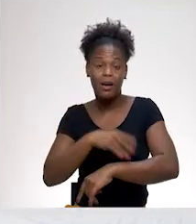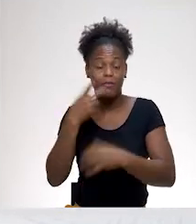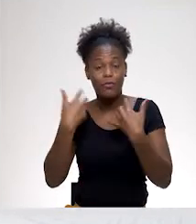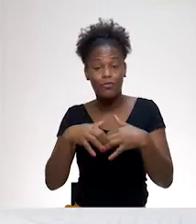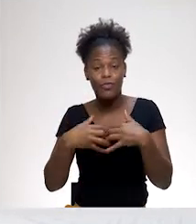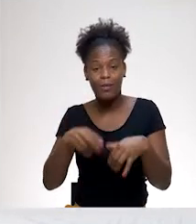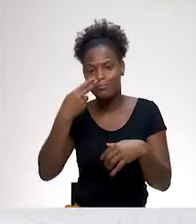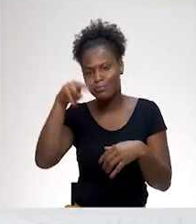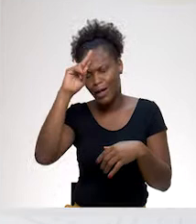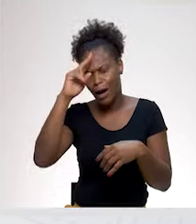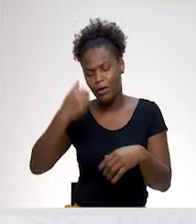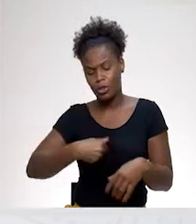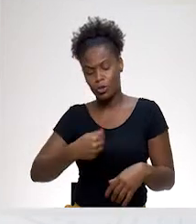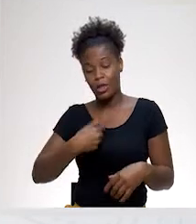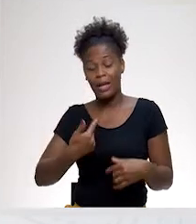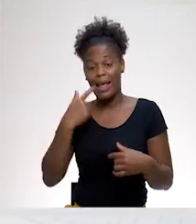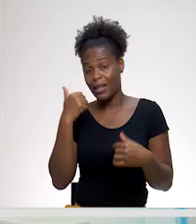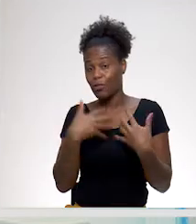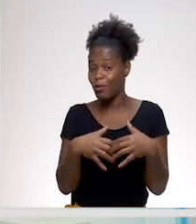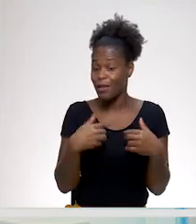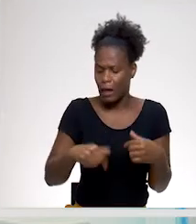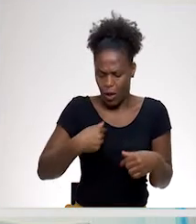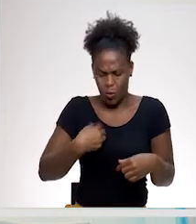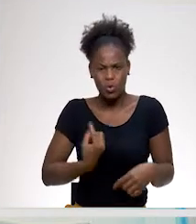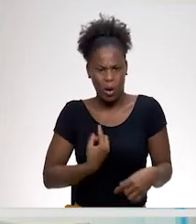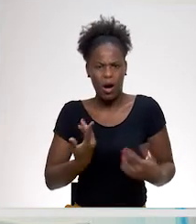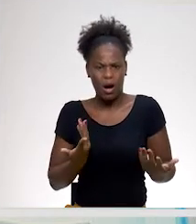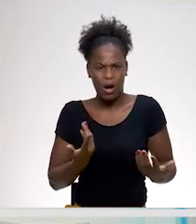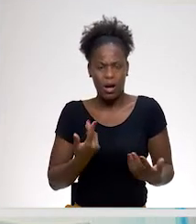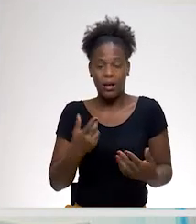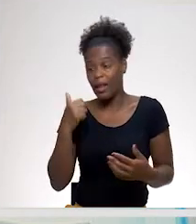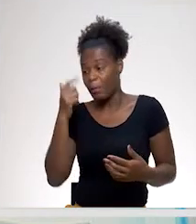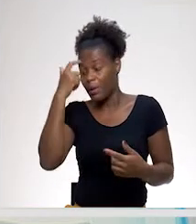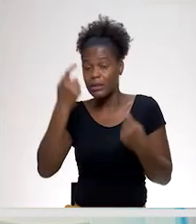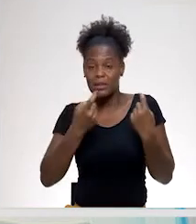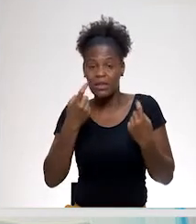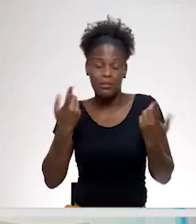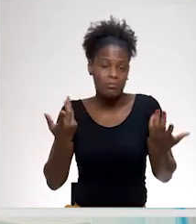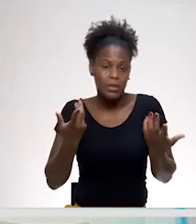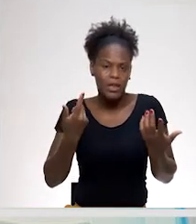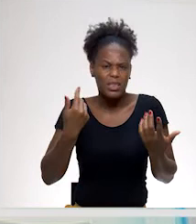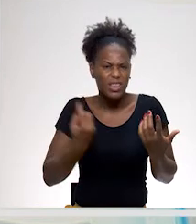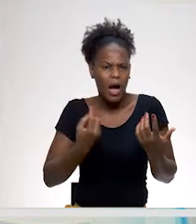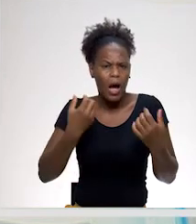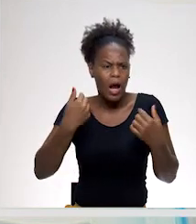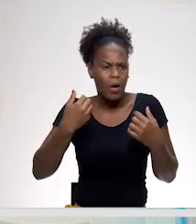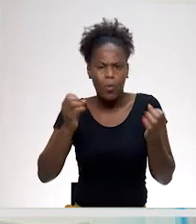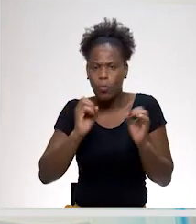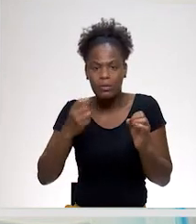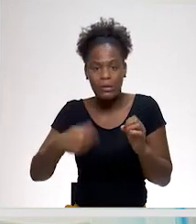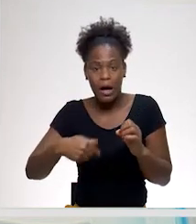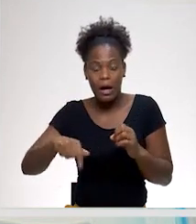sua própria existência. Descartes chegou a supor: será que não existe um